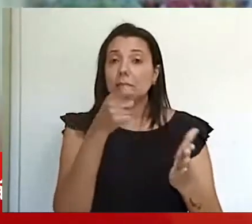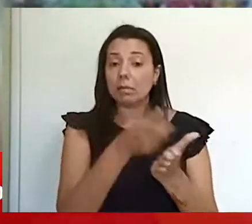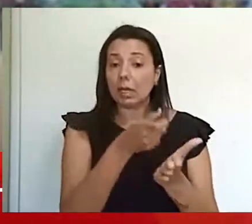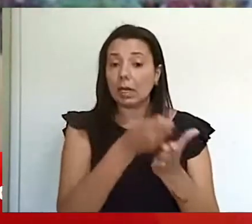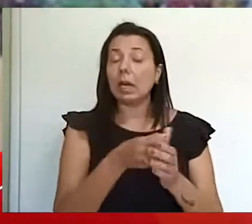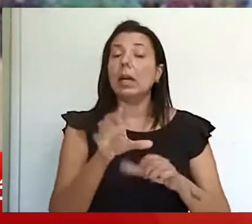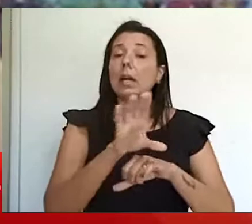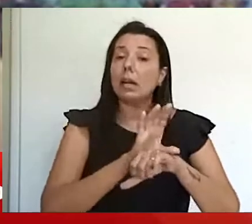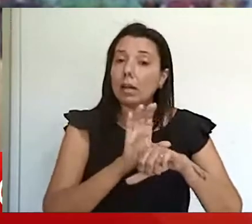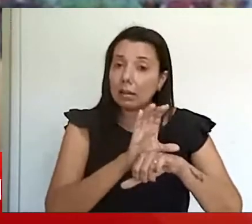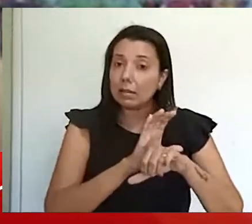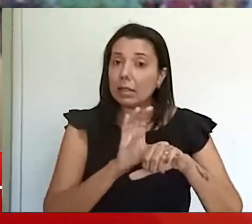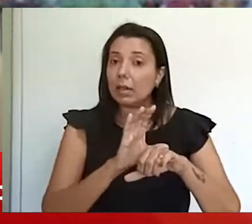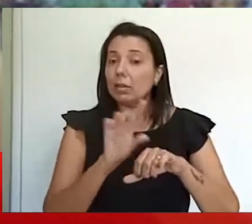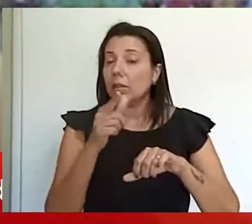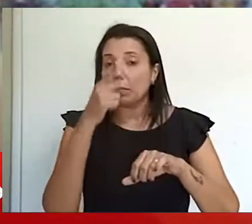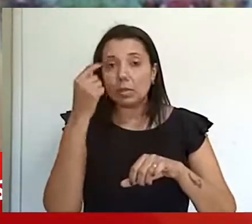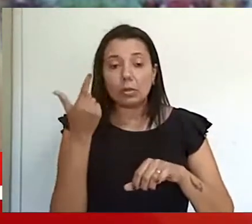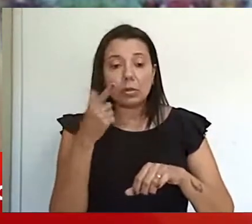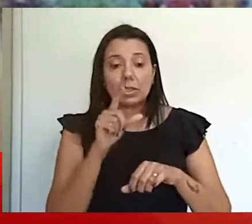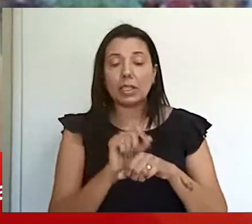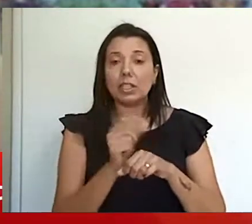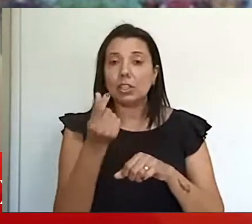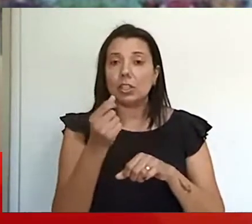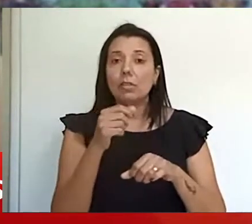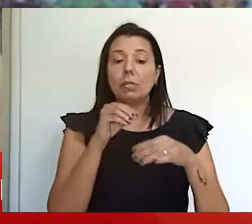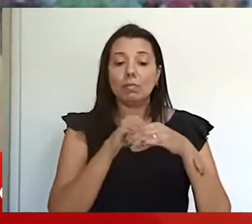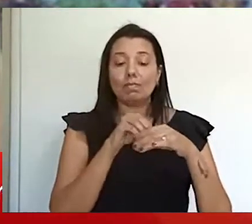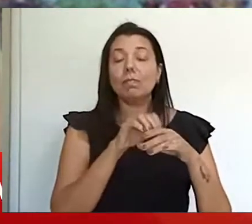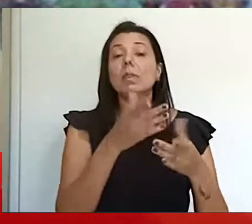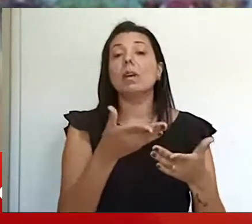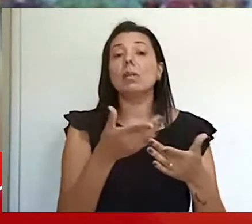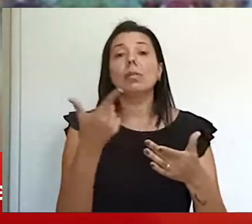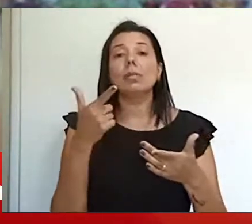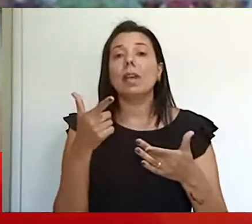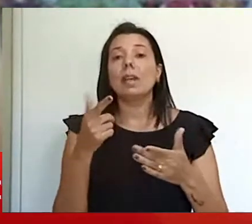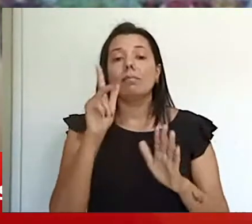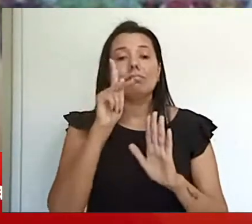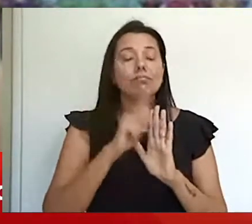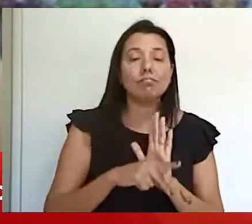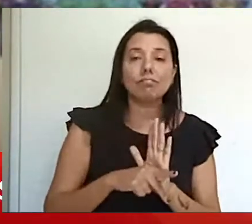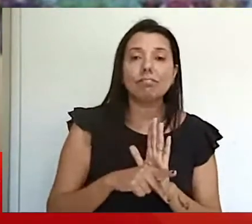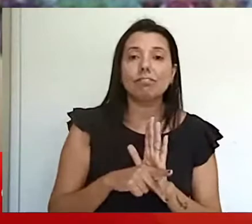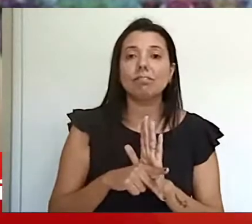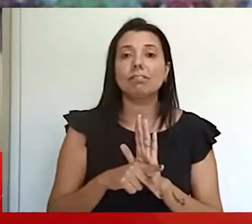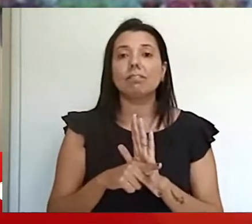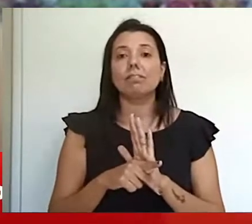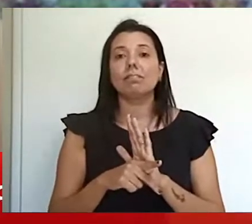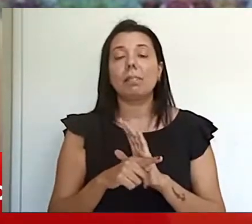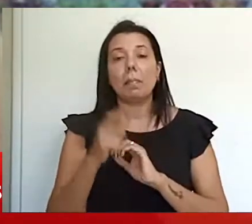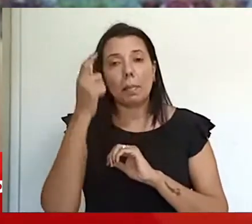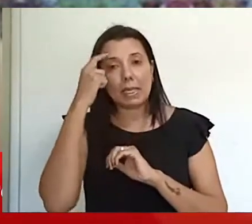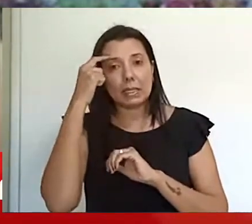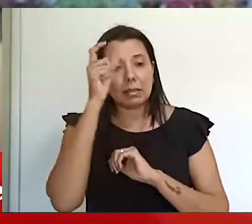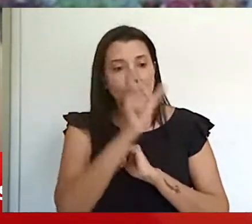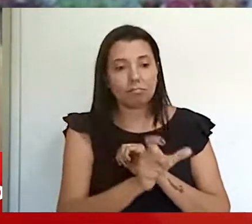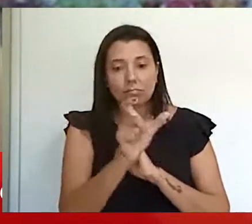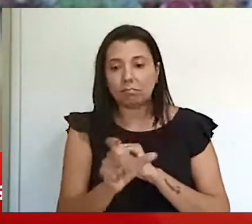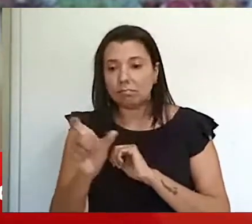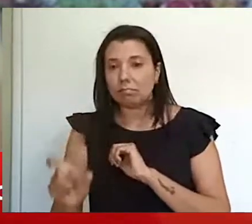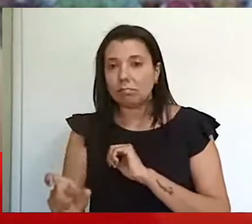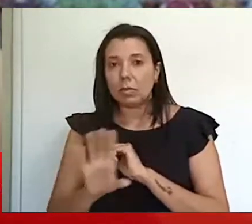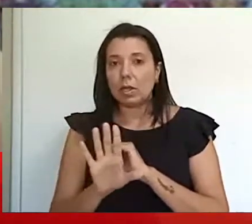a gente não está mais ganhando dinheiro com isso, então vamos largar. Então, não tem um projeto pensando nas pessoas. Quer dizer, a gente até